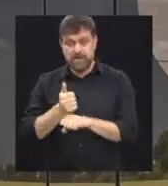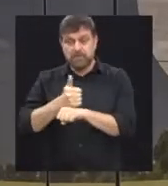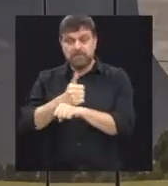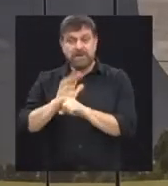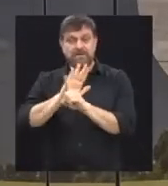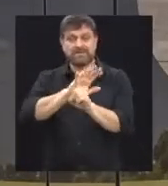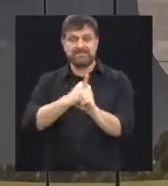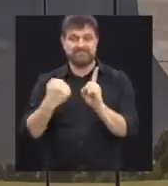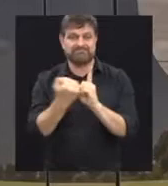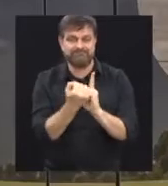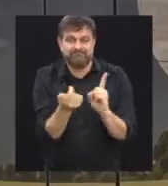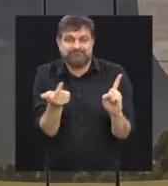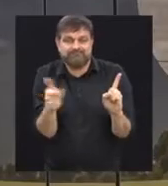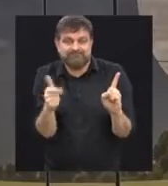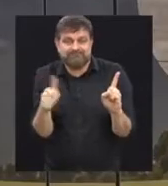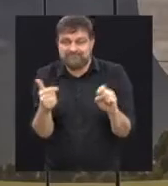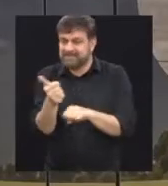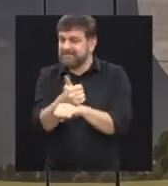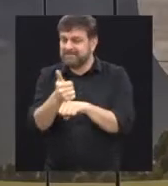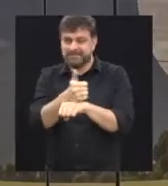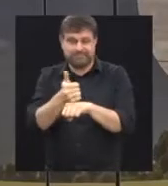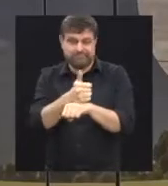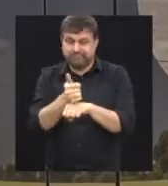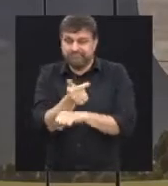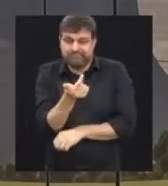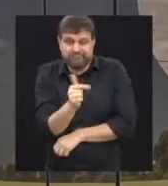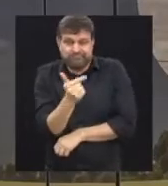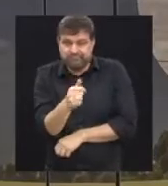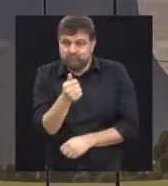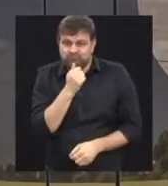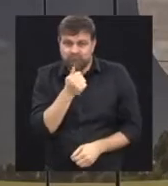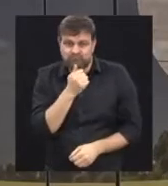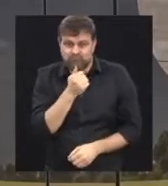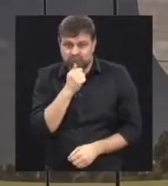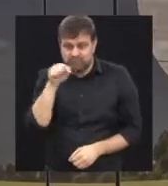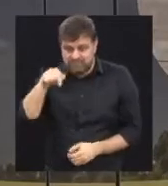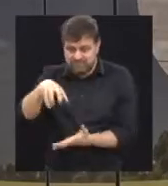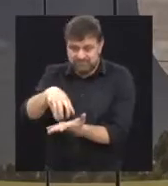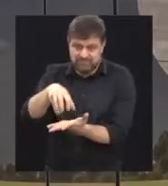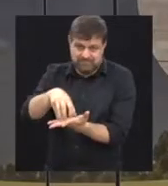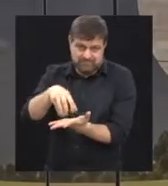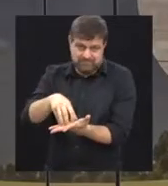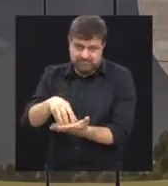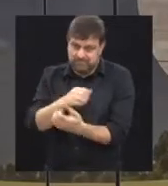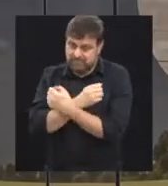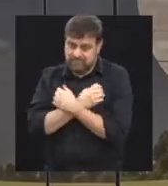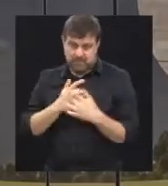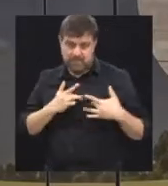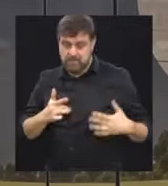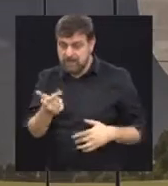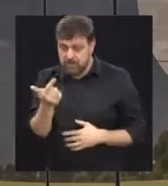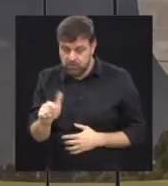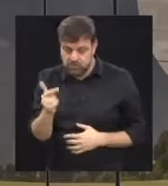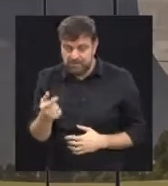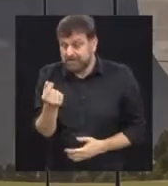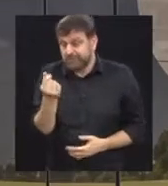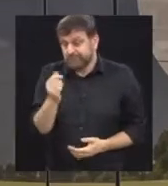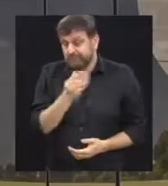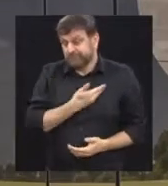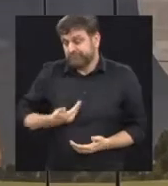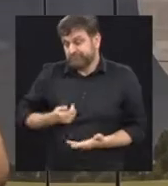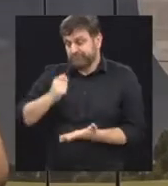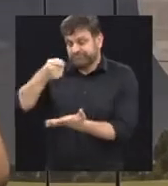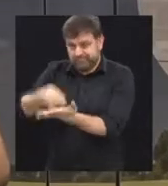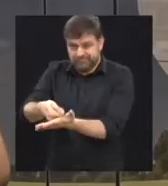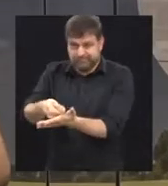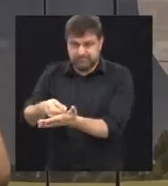que é fundamental na escola, mas não existe assistente social para entidades, né, com recurso público, né?